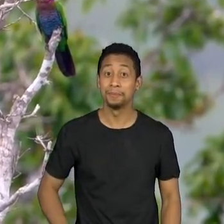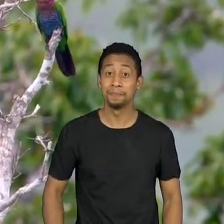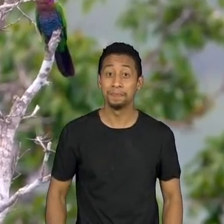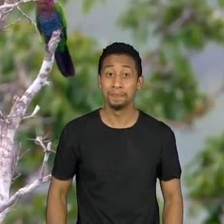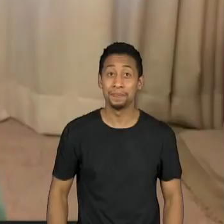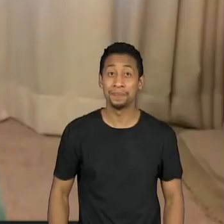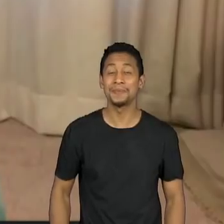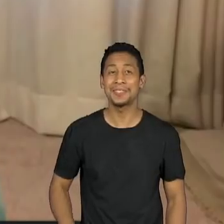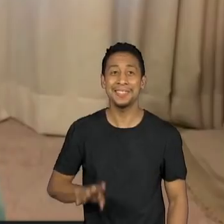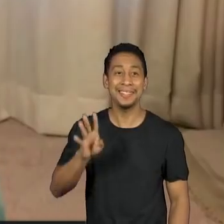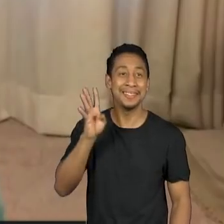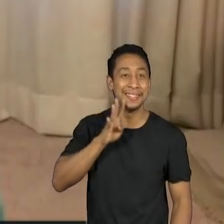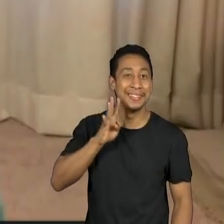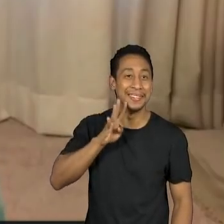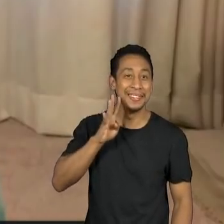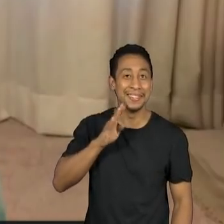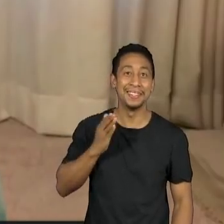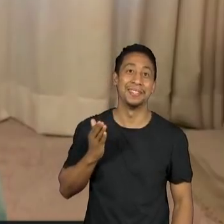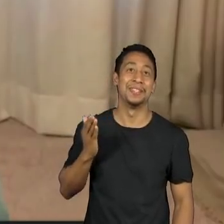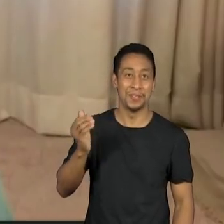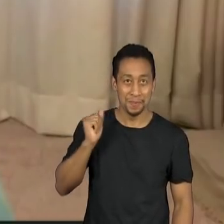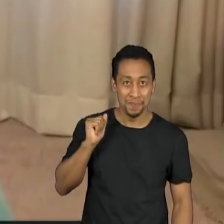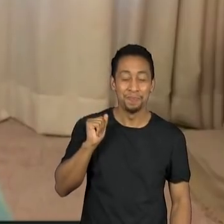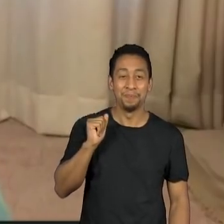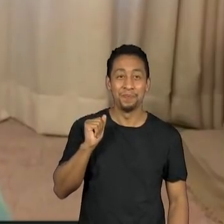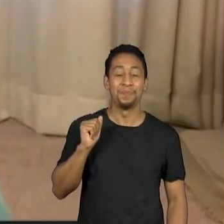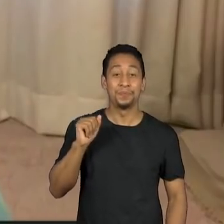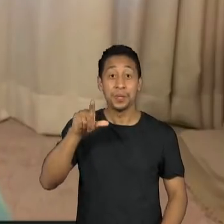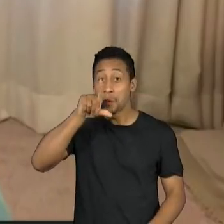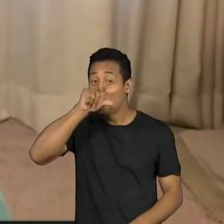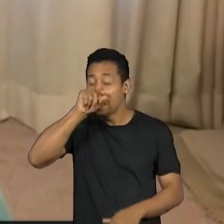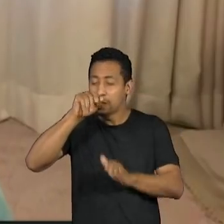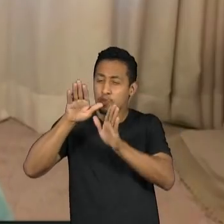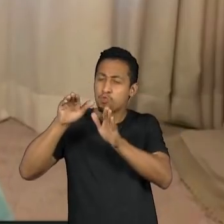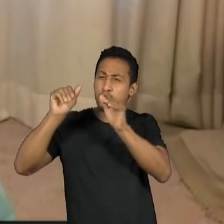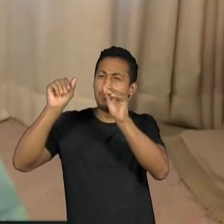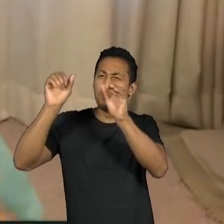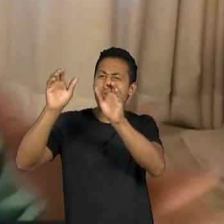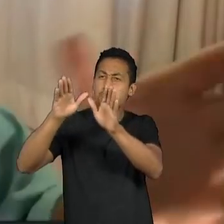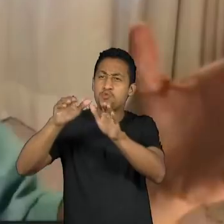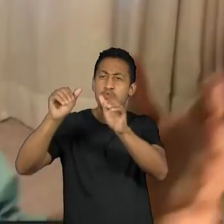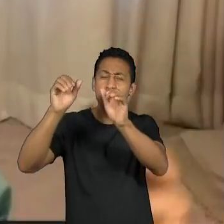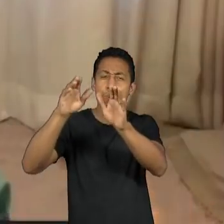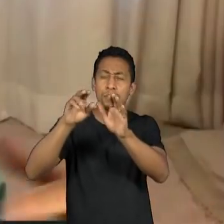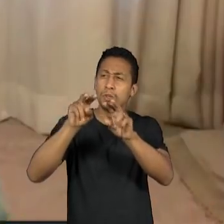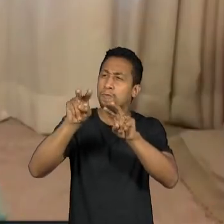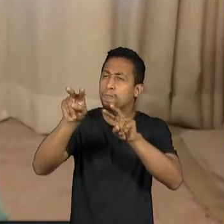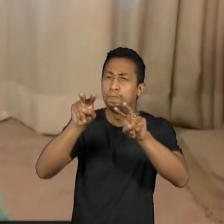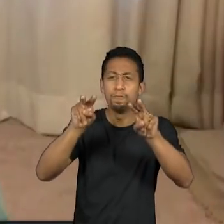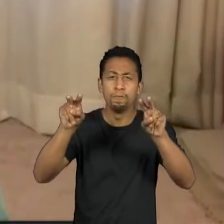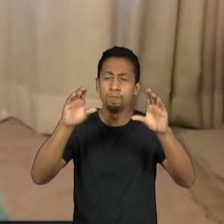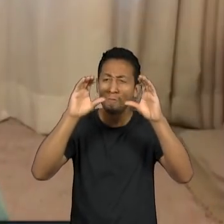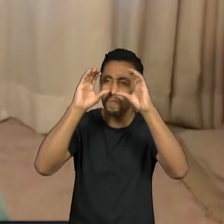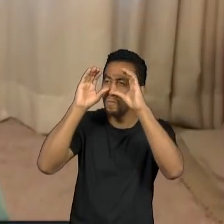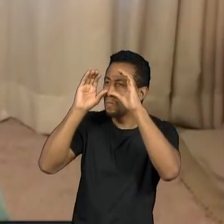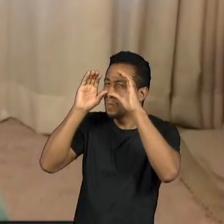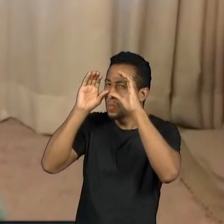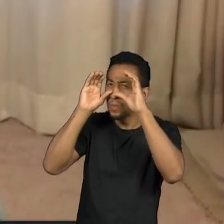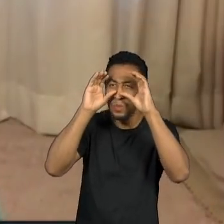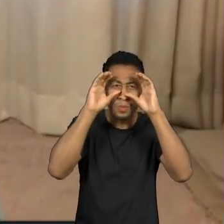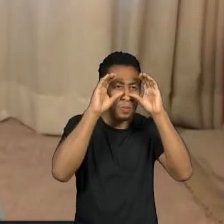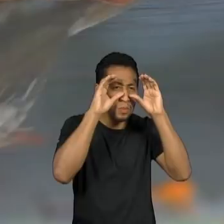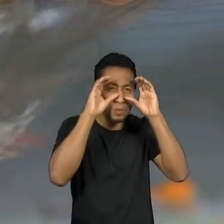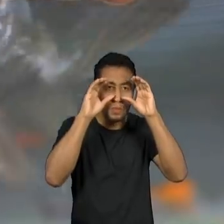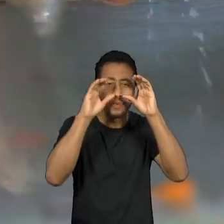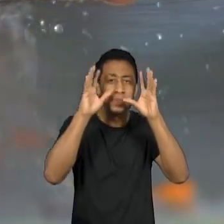É muito legal que pelo olhar das aves, você acaba entendendo muito mais da dinâmica toda dos ecossistemas